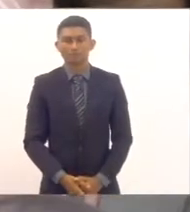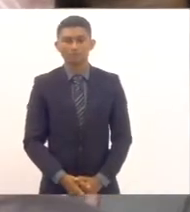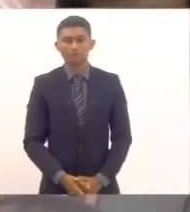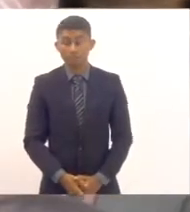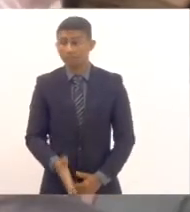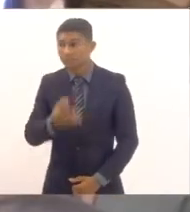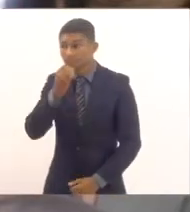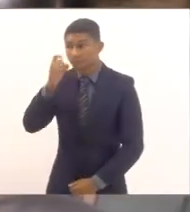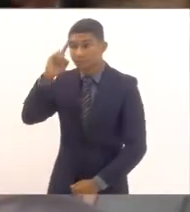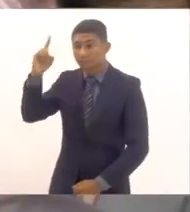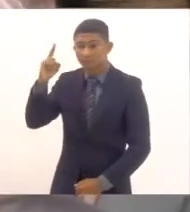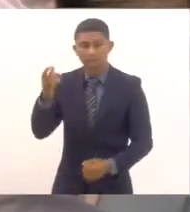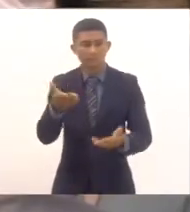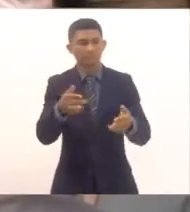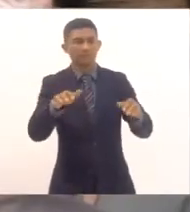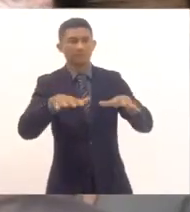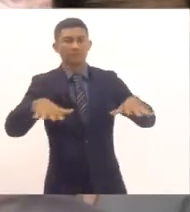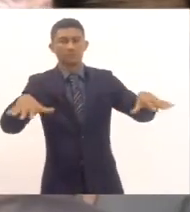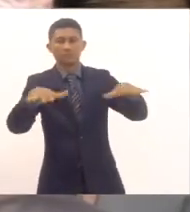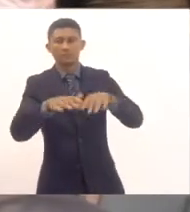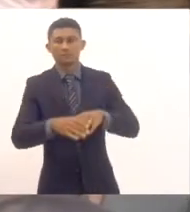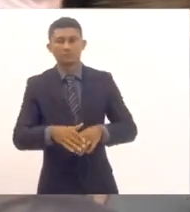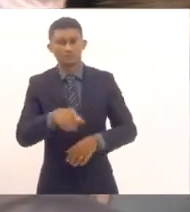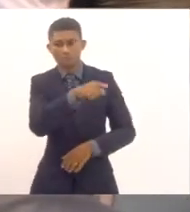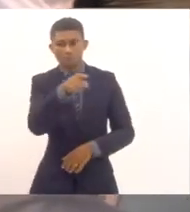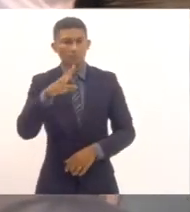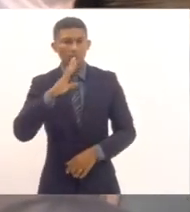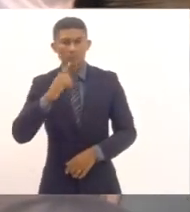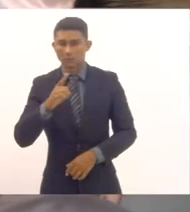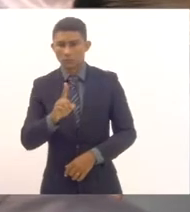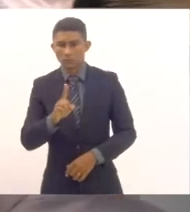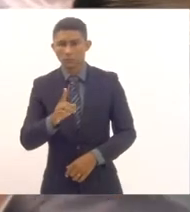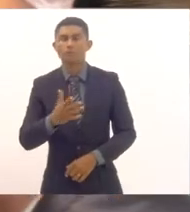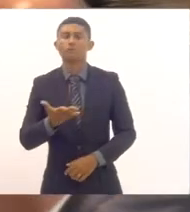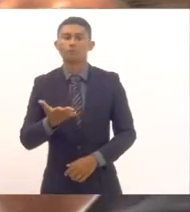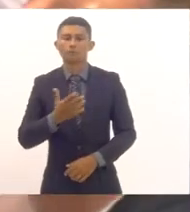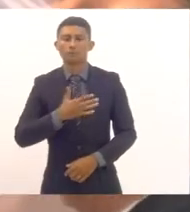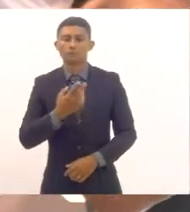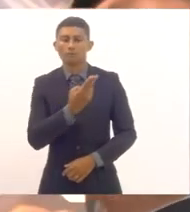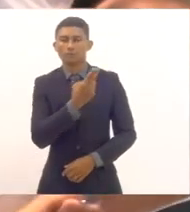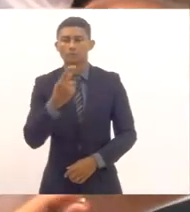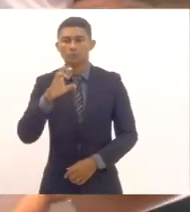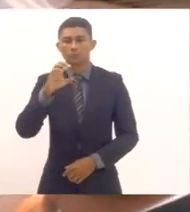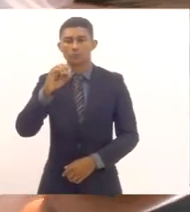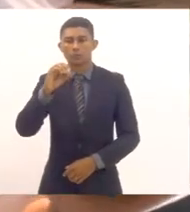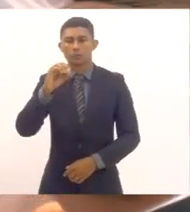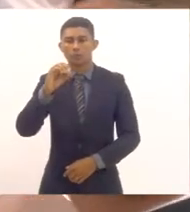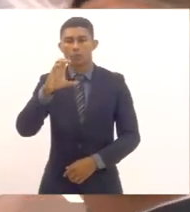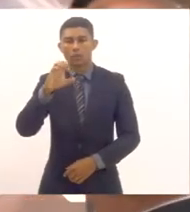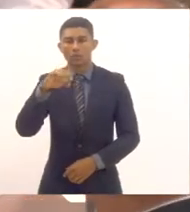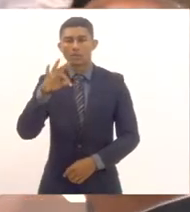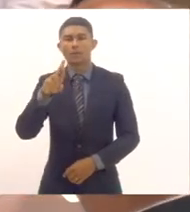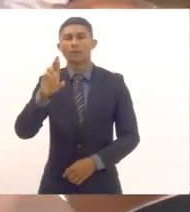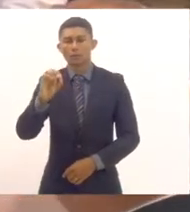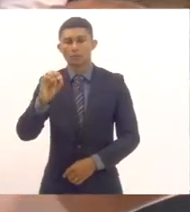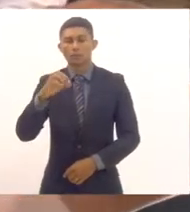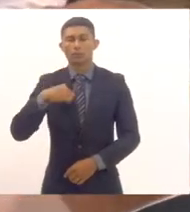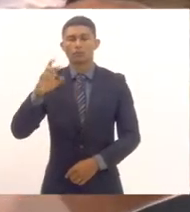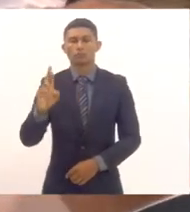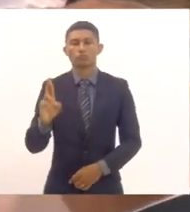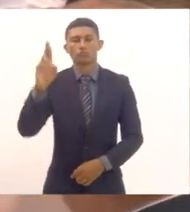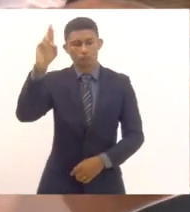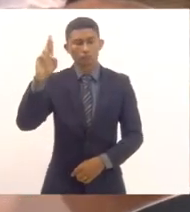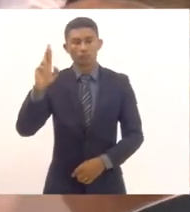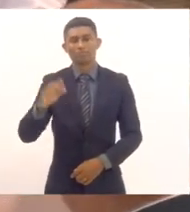Oi bom dia a todos para quem não me conhece quando apresentou sua maior que o oceano estou comandando o chefe é no